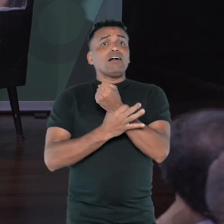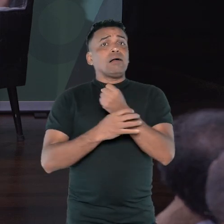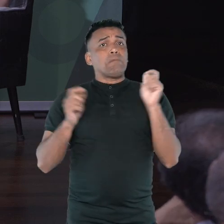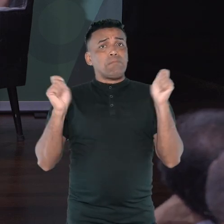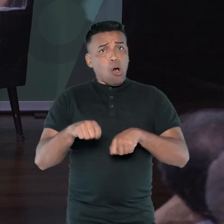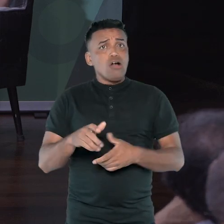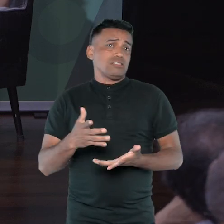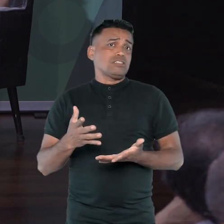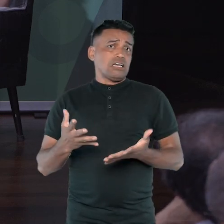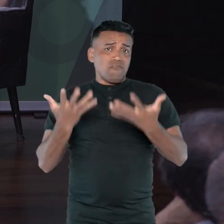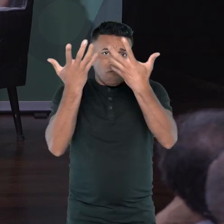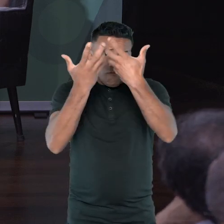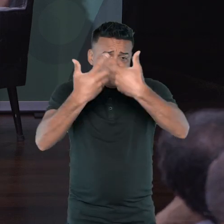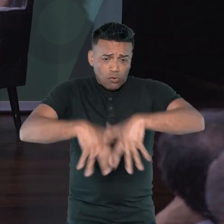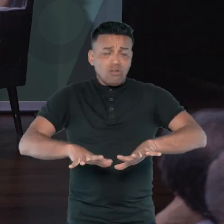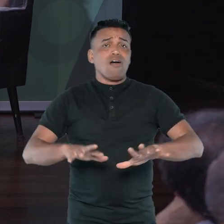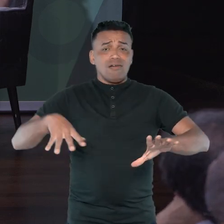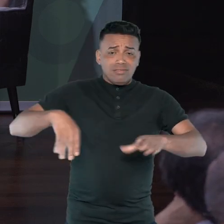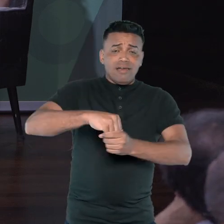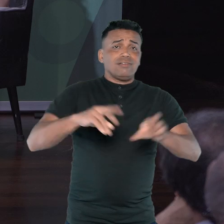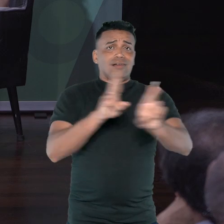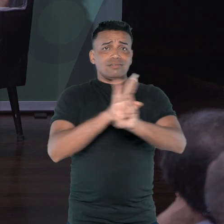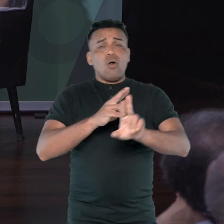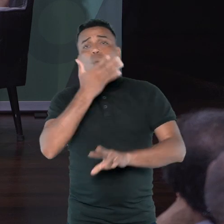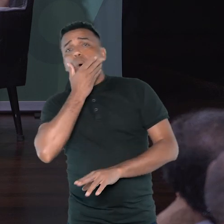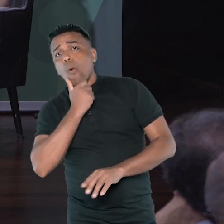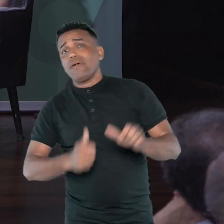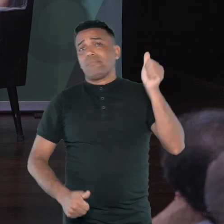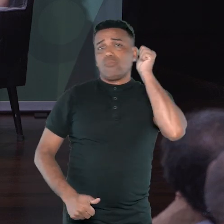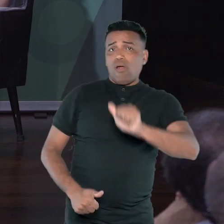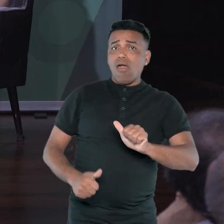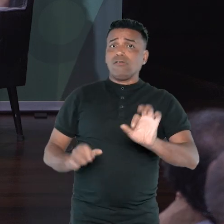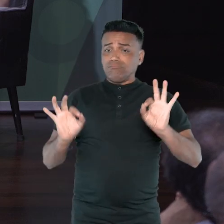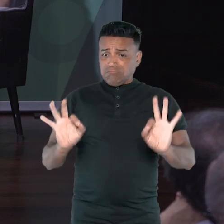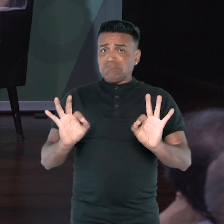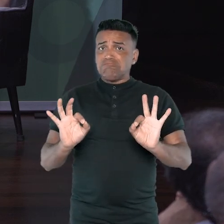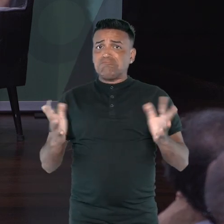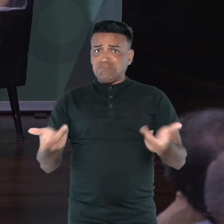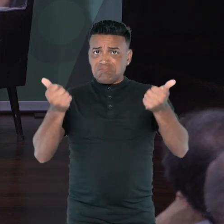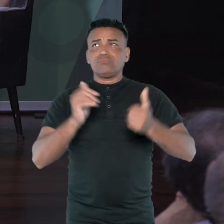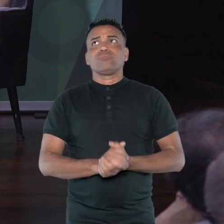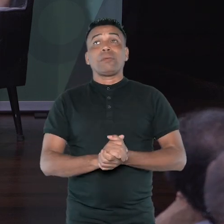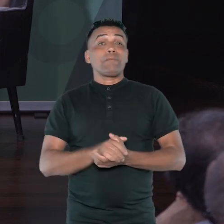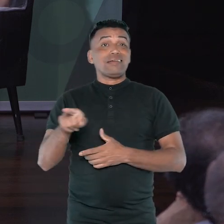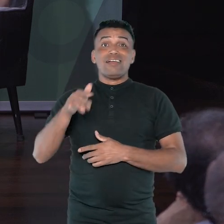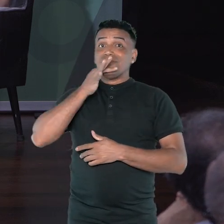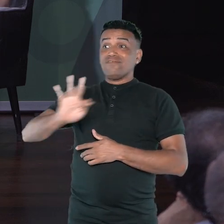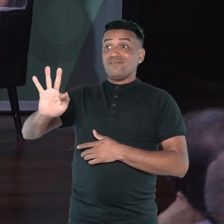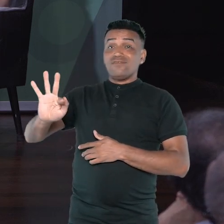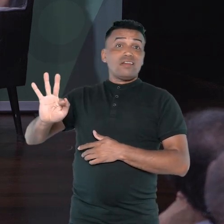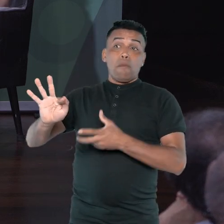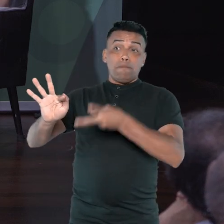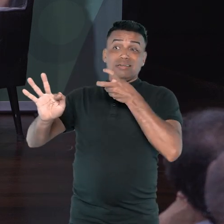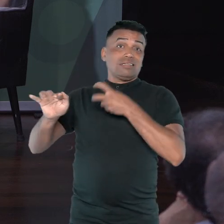possa, sim, dar certo, para que essa relação, né, entre homens e mulheres possa dar certo. Mas ele não percebe que, nessa operação